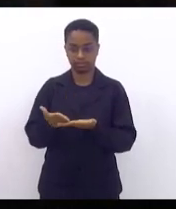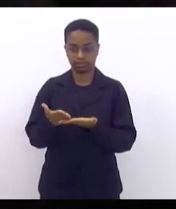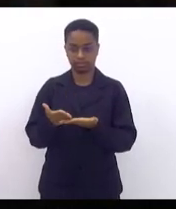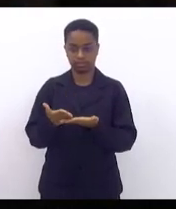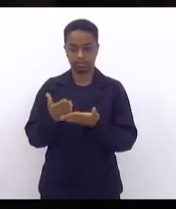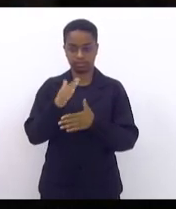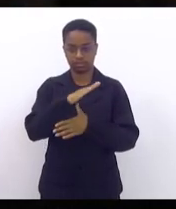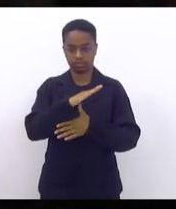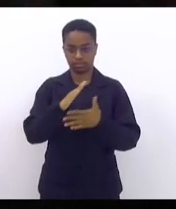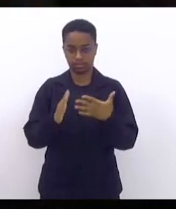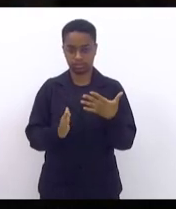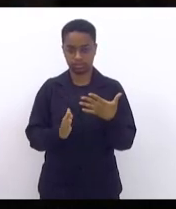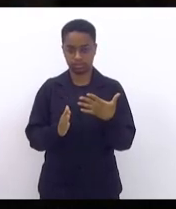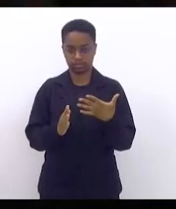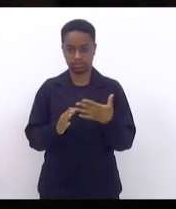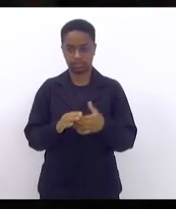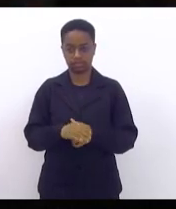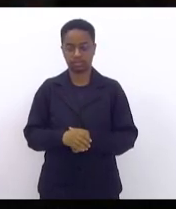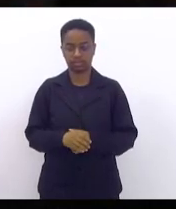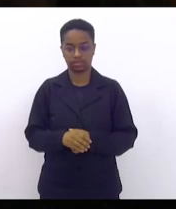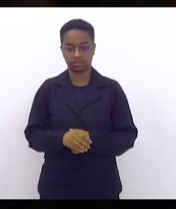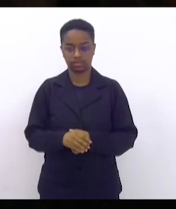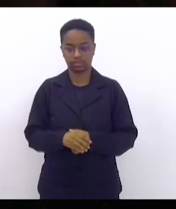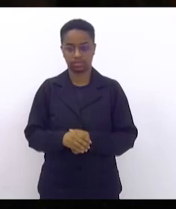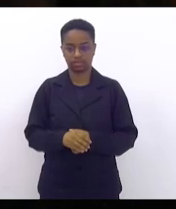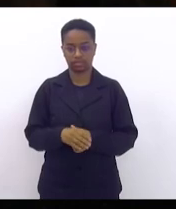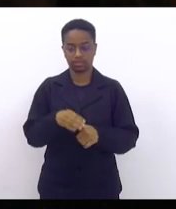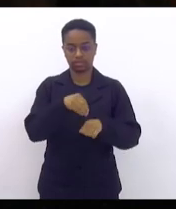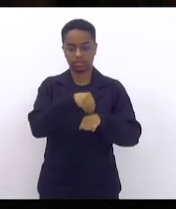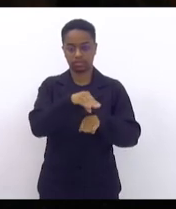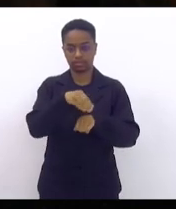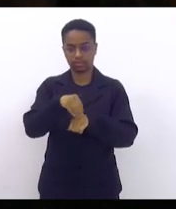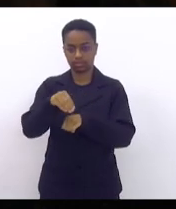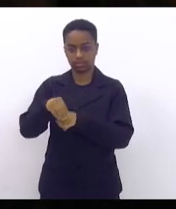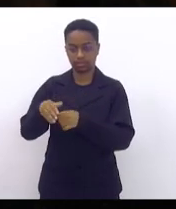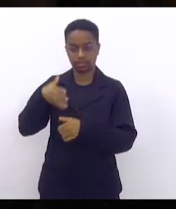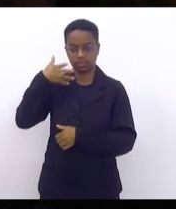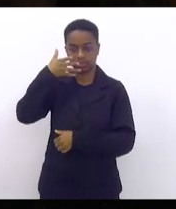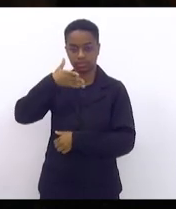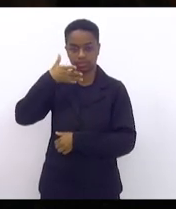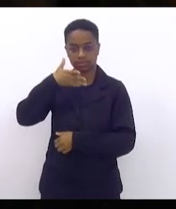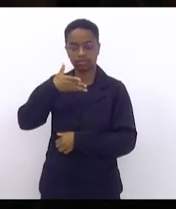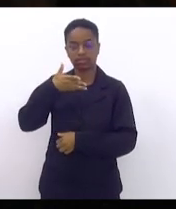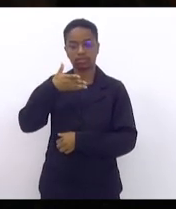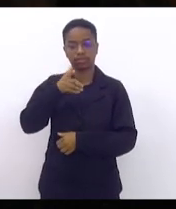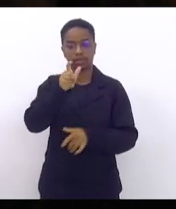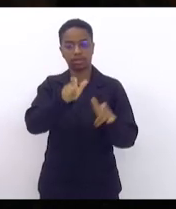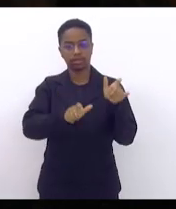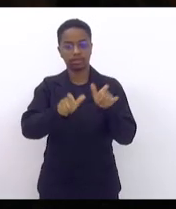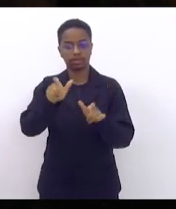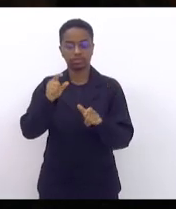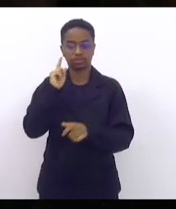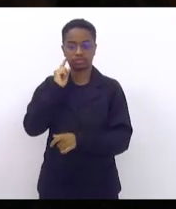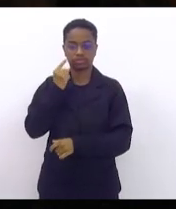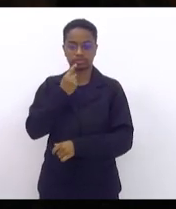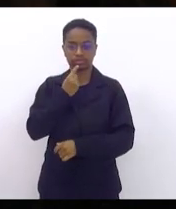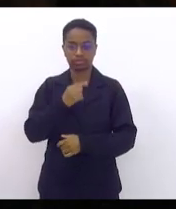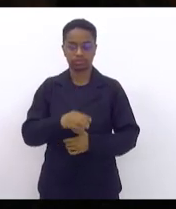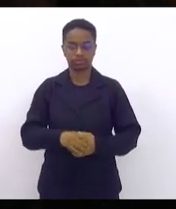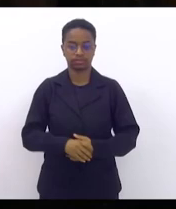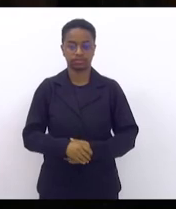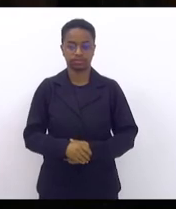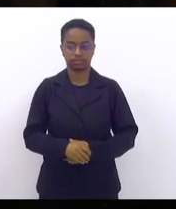da língua de libras que leva a nossa voz as pessoas com